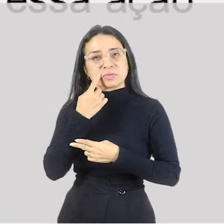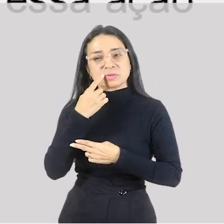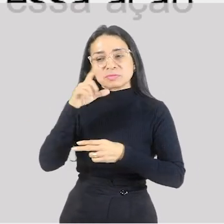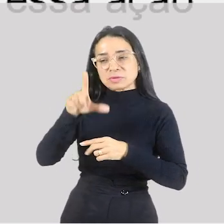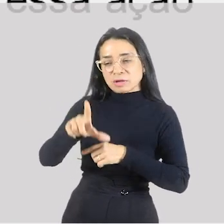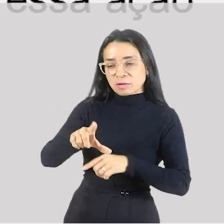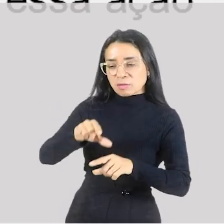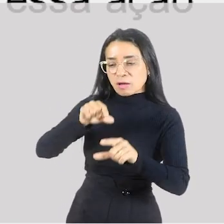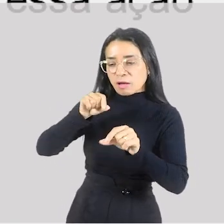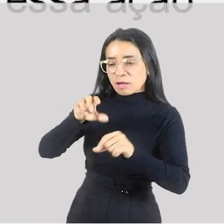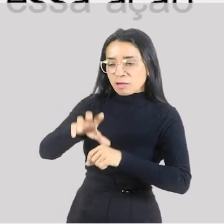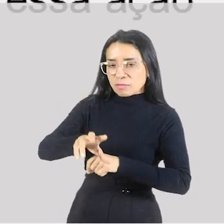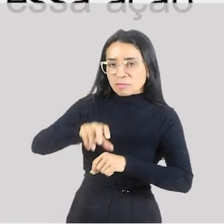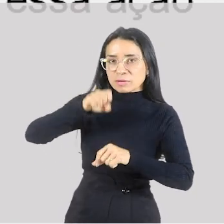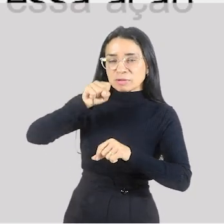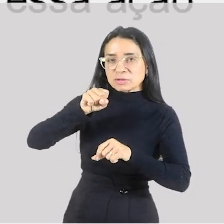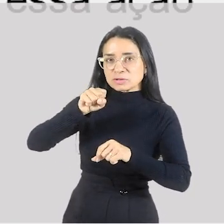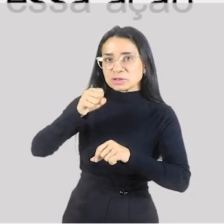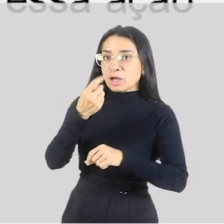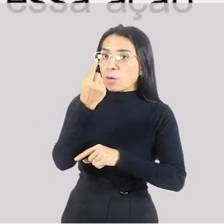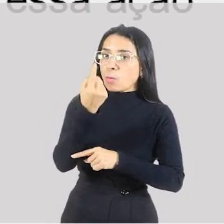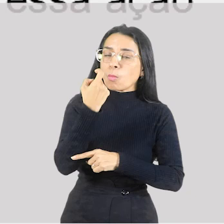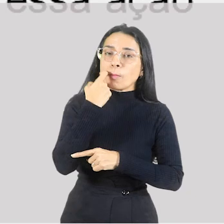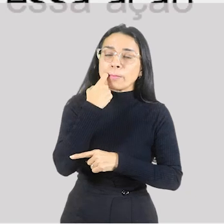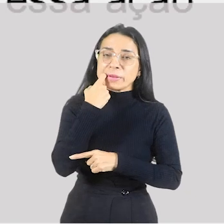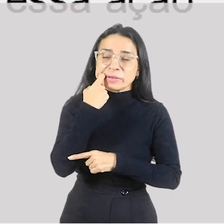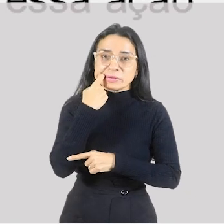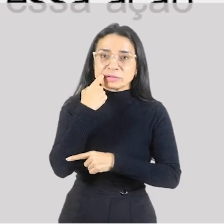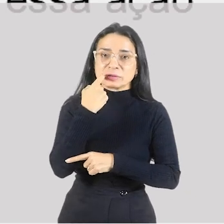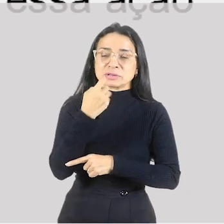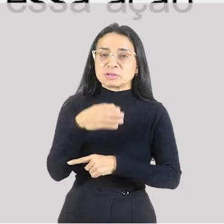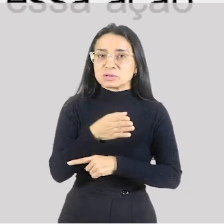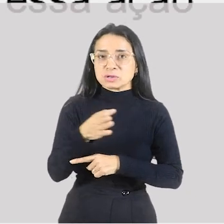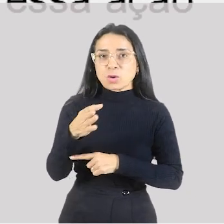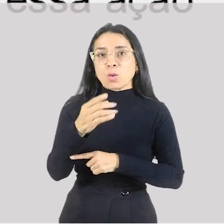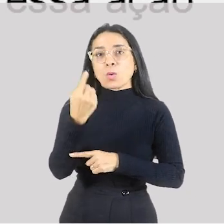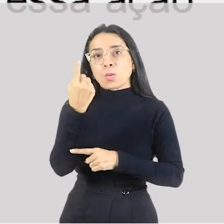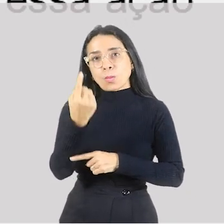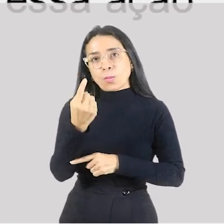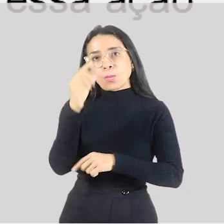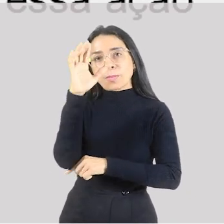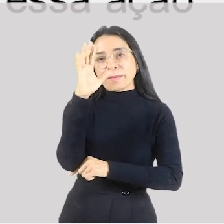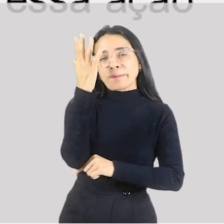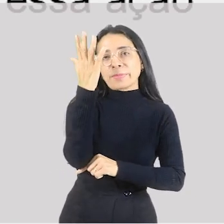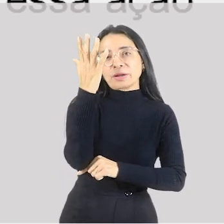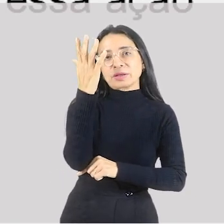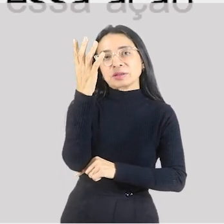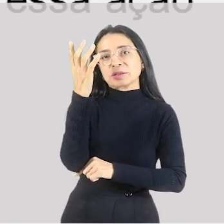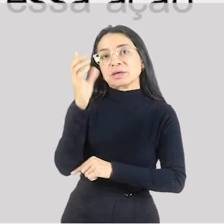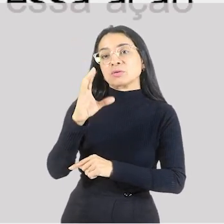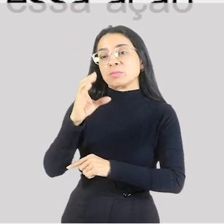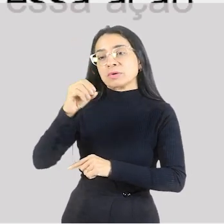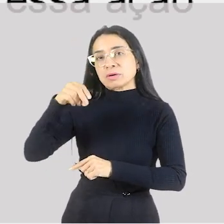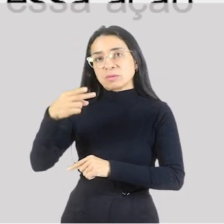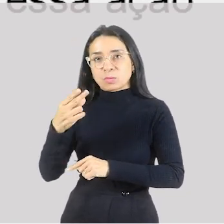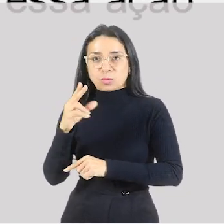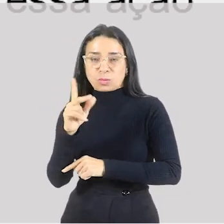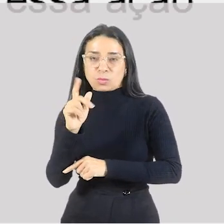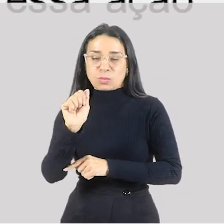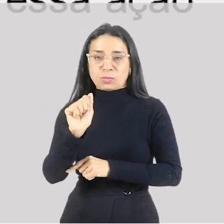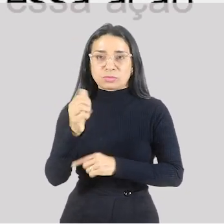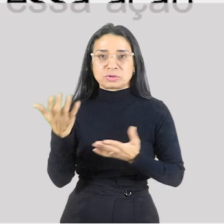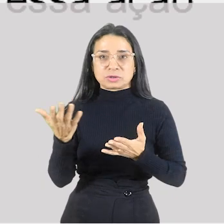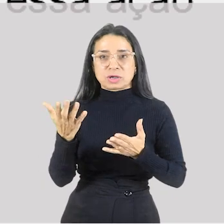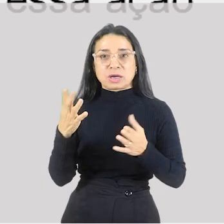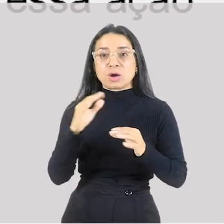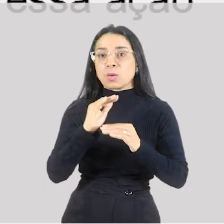peixe, uma única planta e uma única concha nessa ordem. Diante disso, então, o